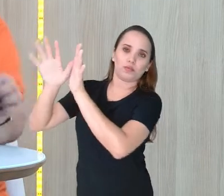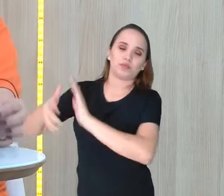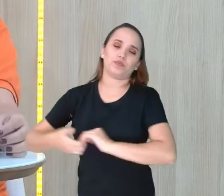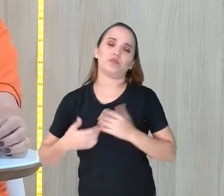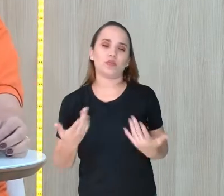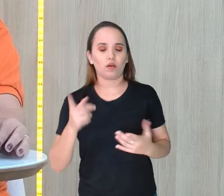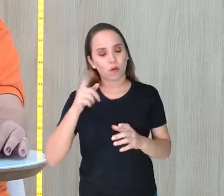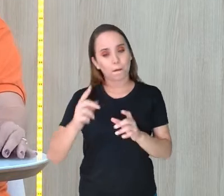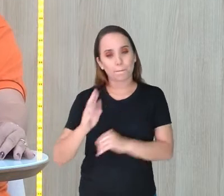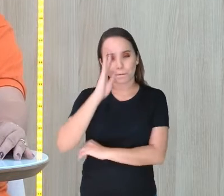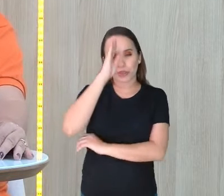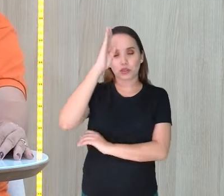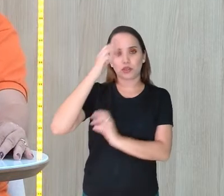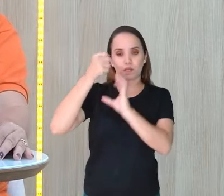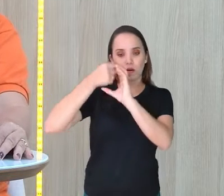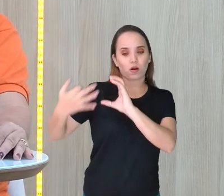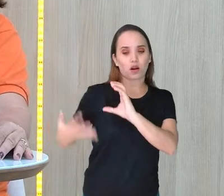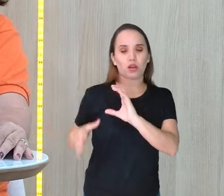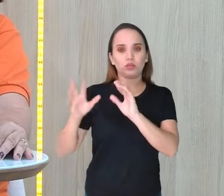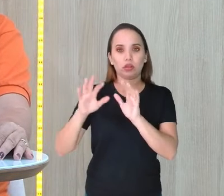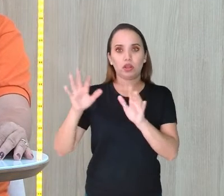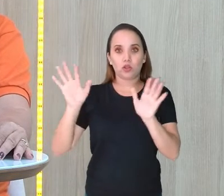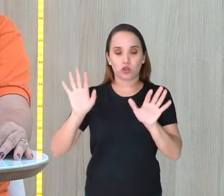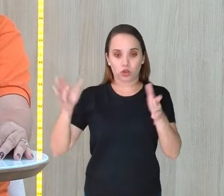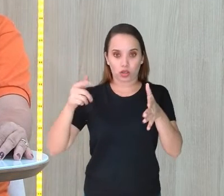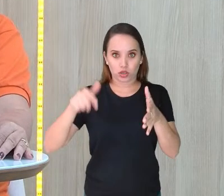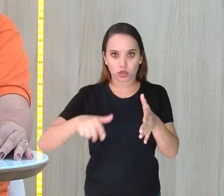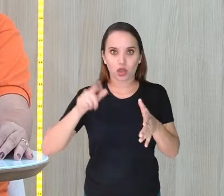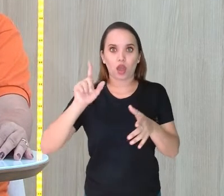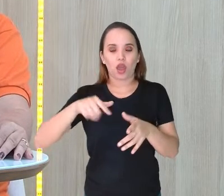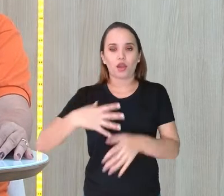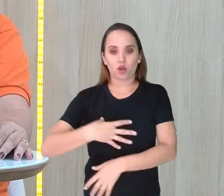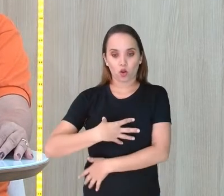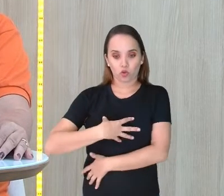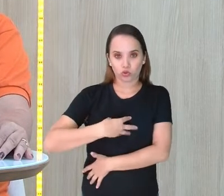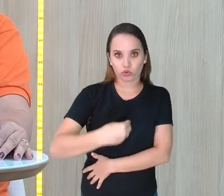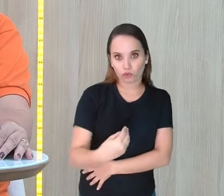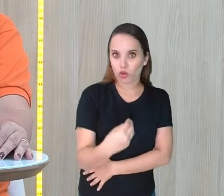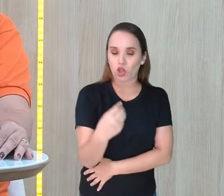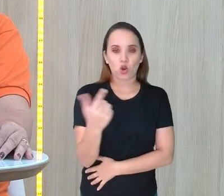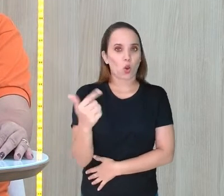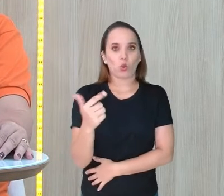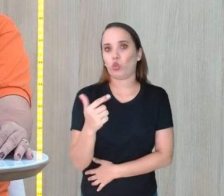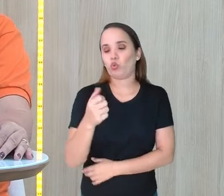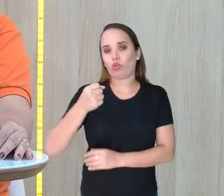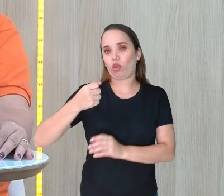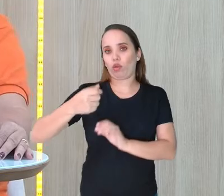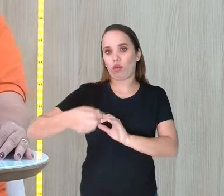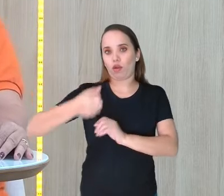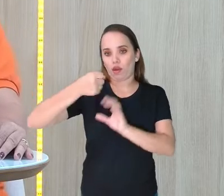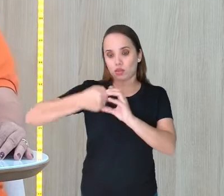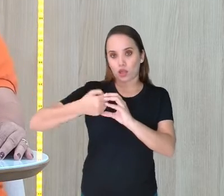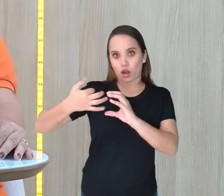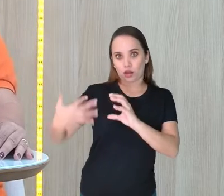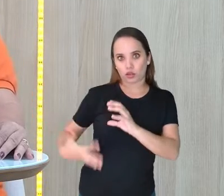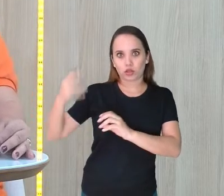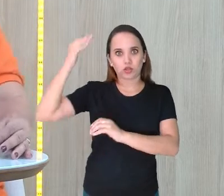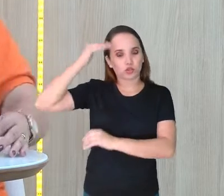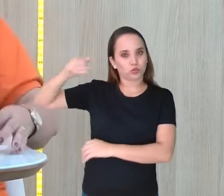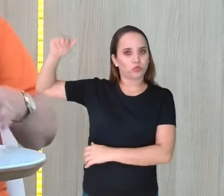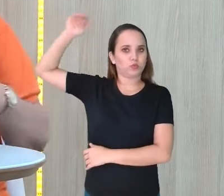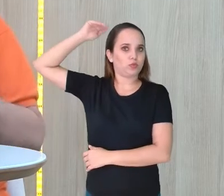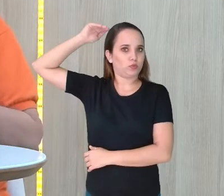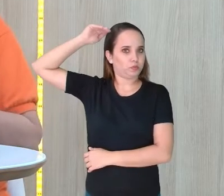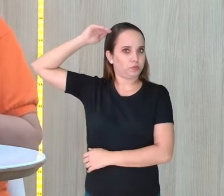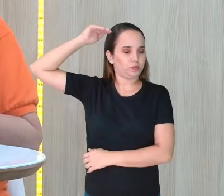desse tipo de desenvolvimento indireto é que os filhotes não apresentam característica dos adultos.